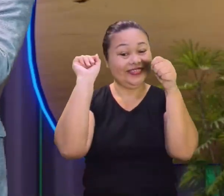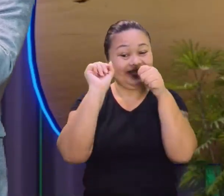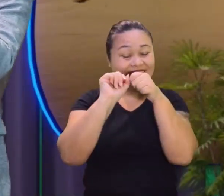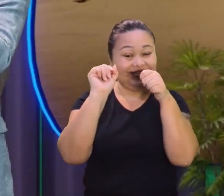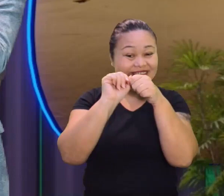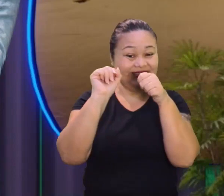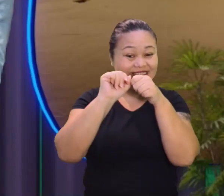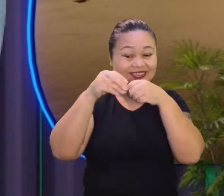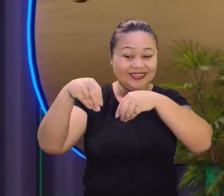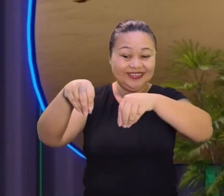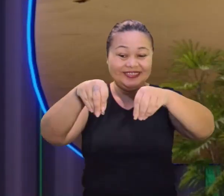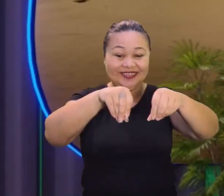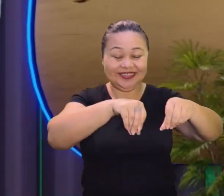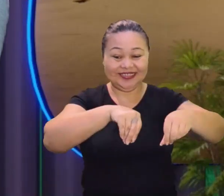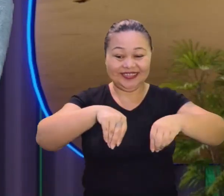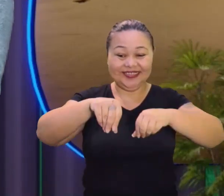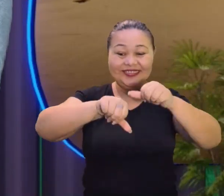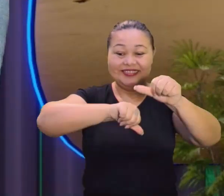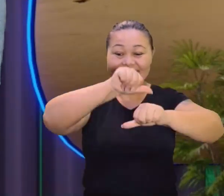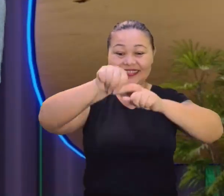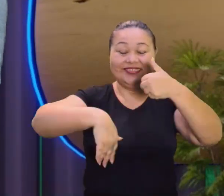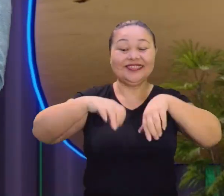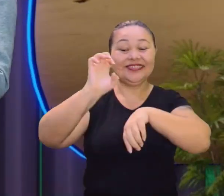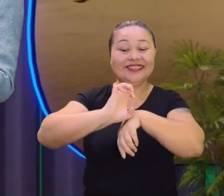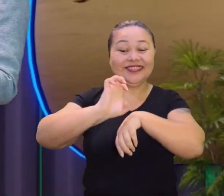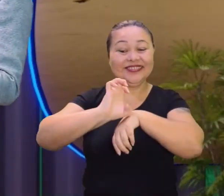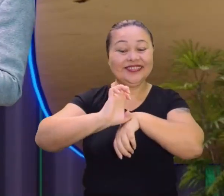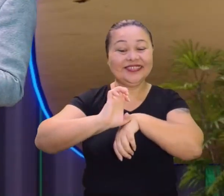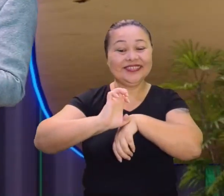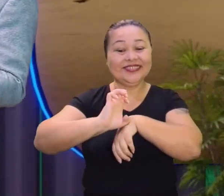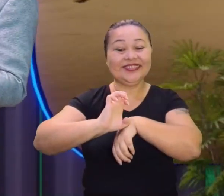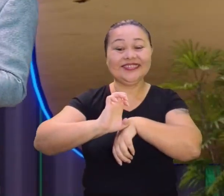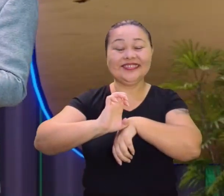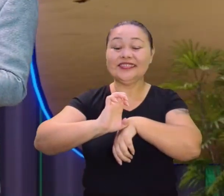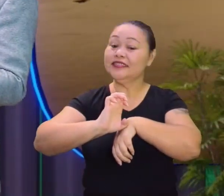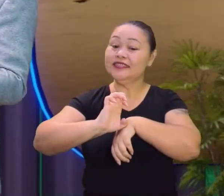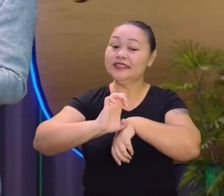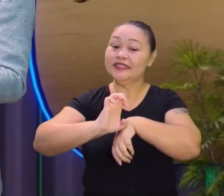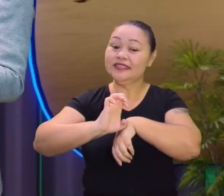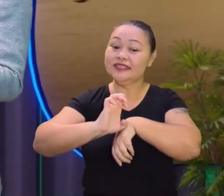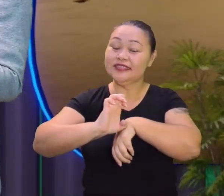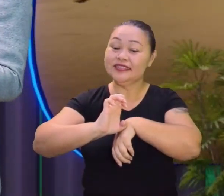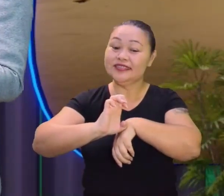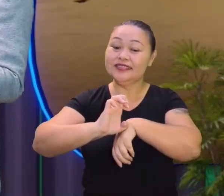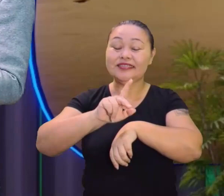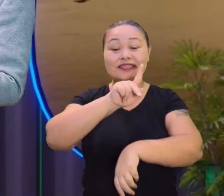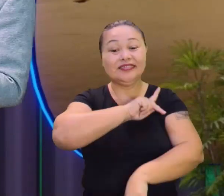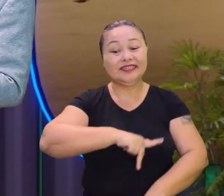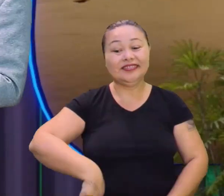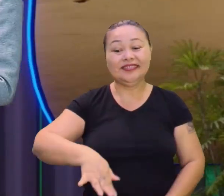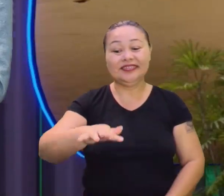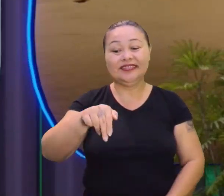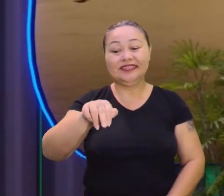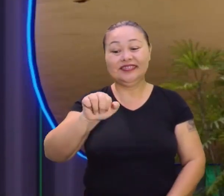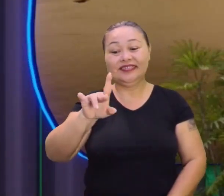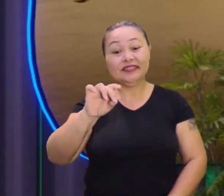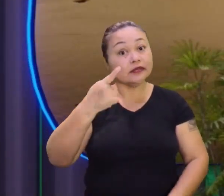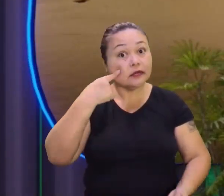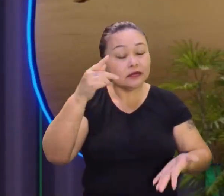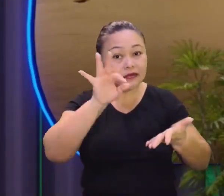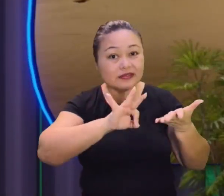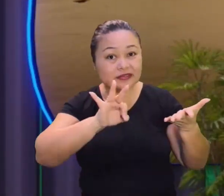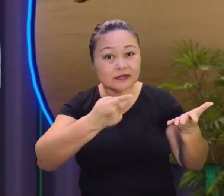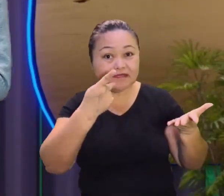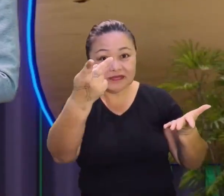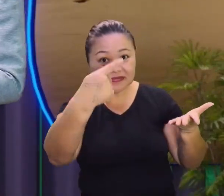fez o território tornar-se estado? Governador Figueiredo. E aí, galera? Não é isso? Acertou